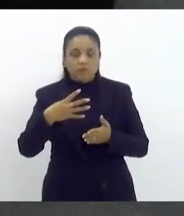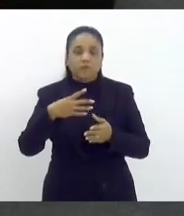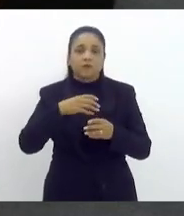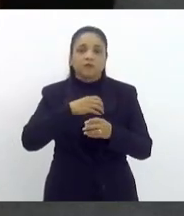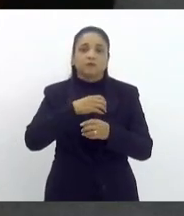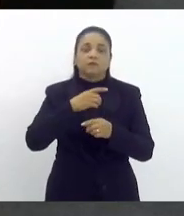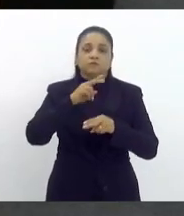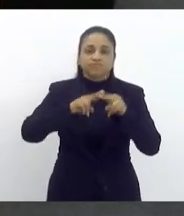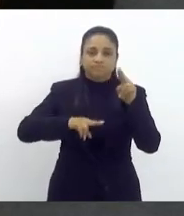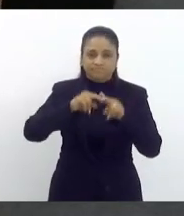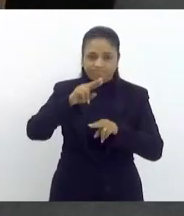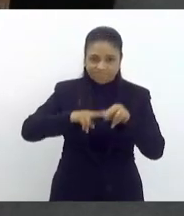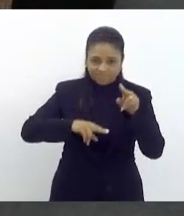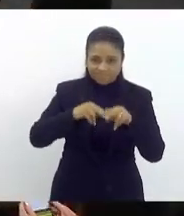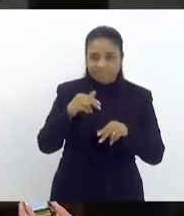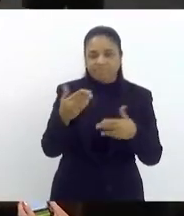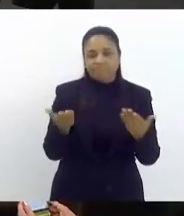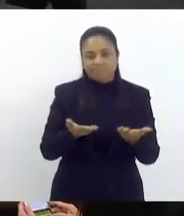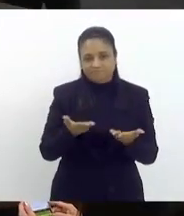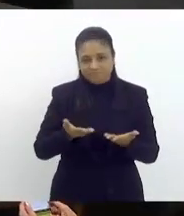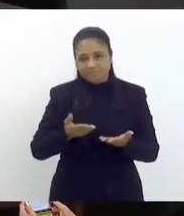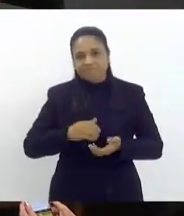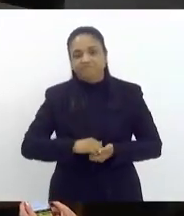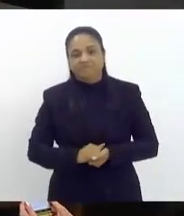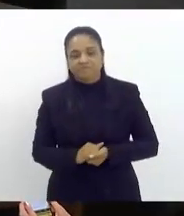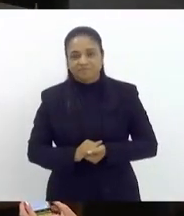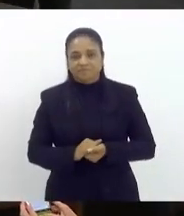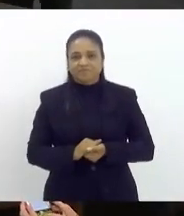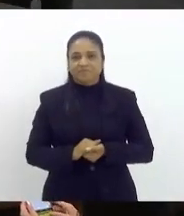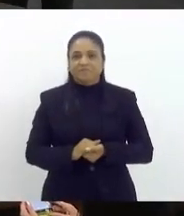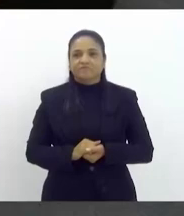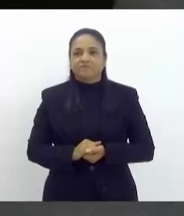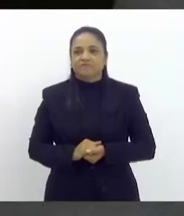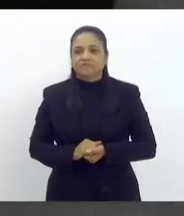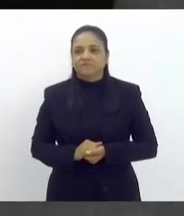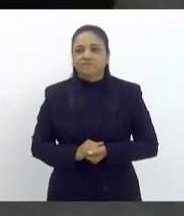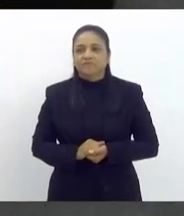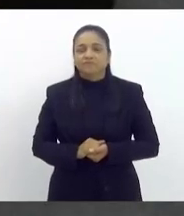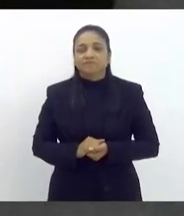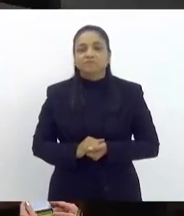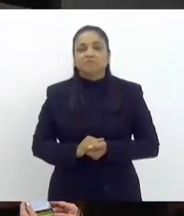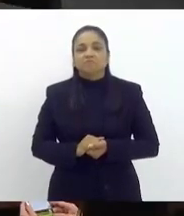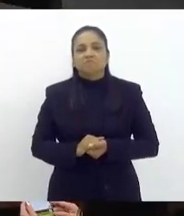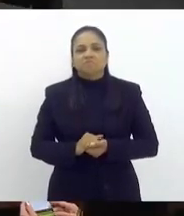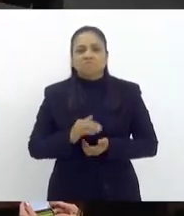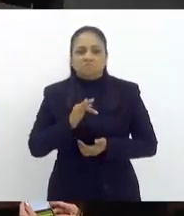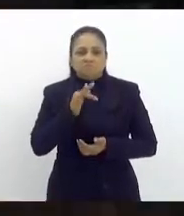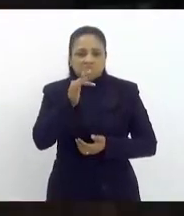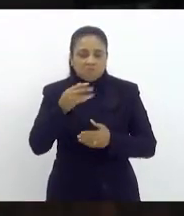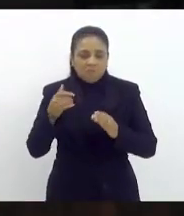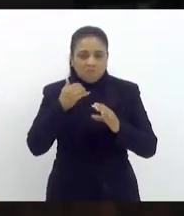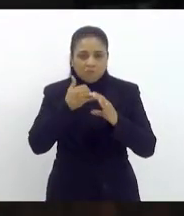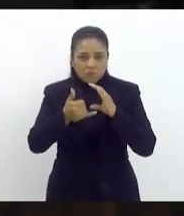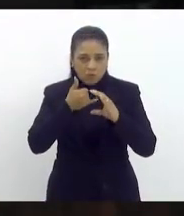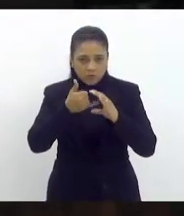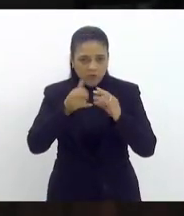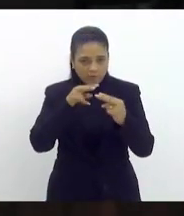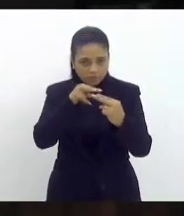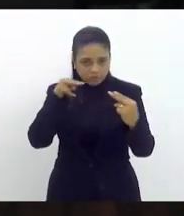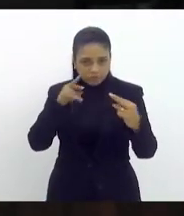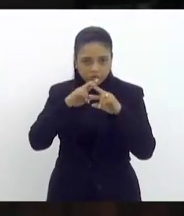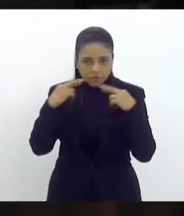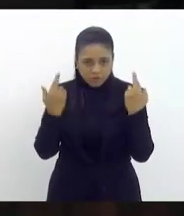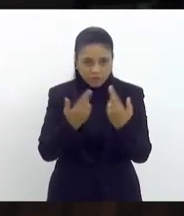2023 obrigado presidente muito obrigado em breve a gente entra pelo zap muito obrigado deputado André Corria